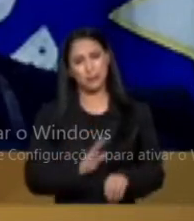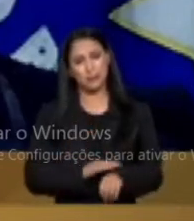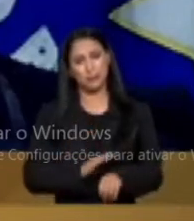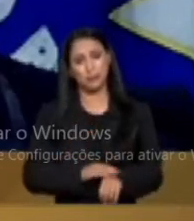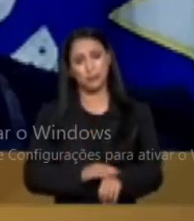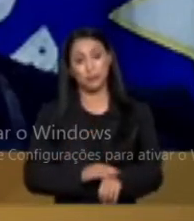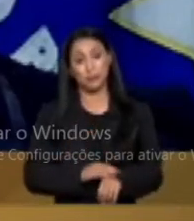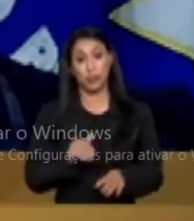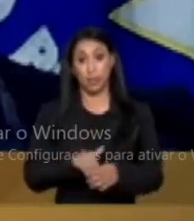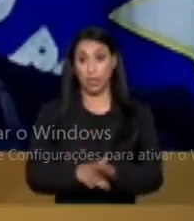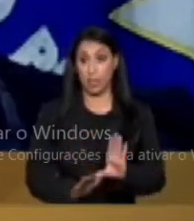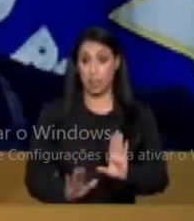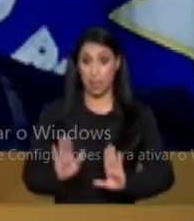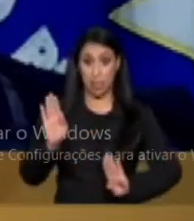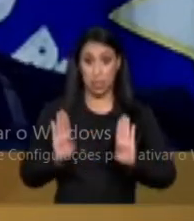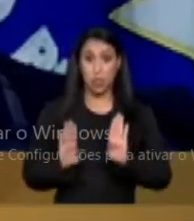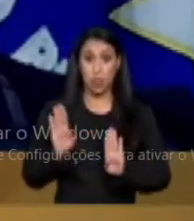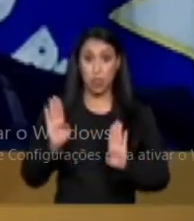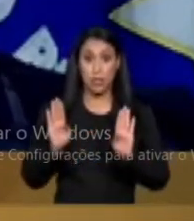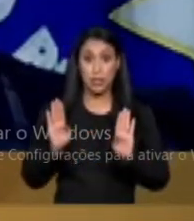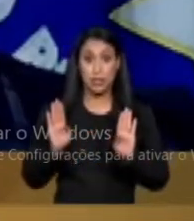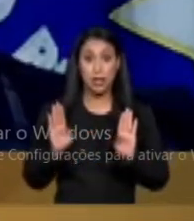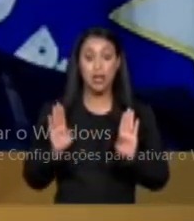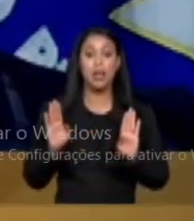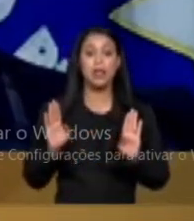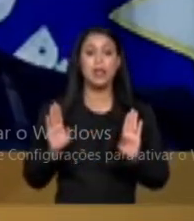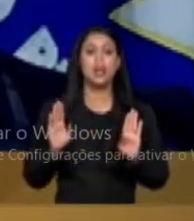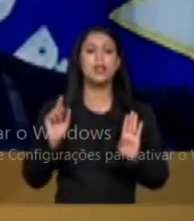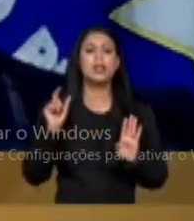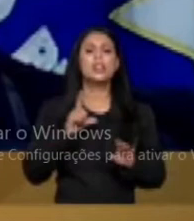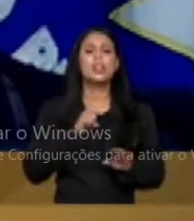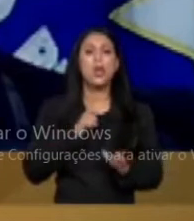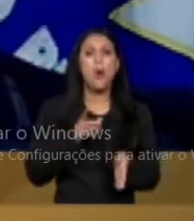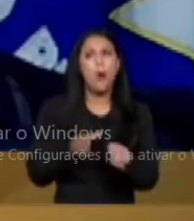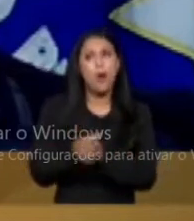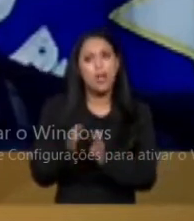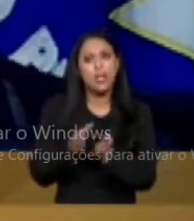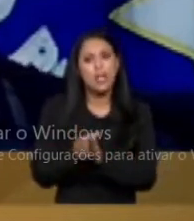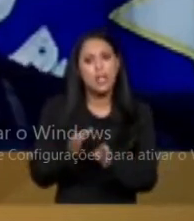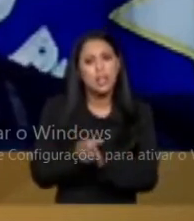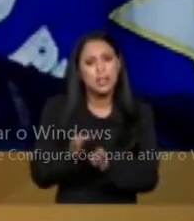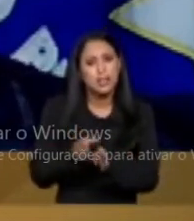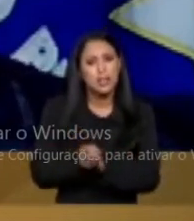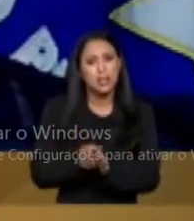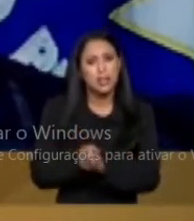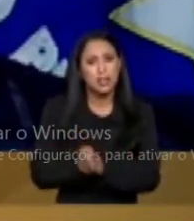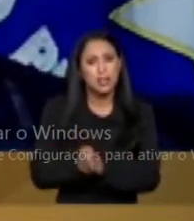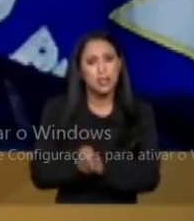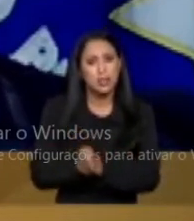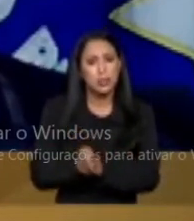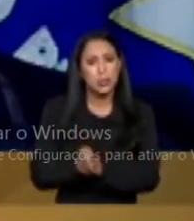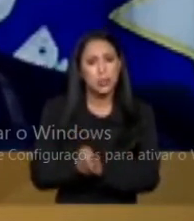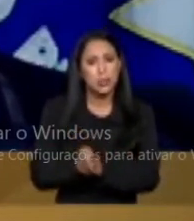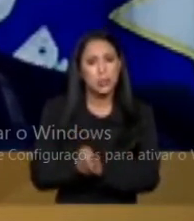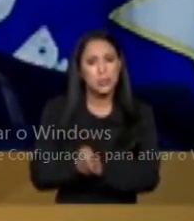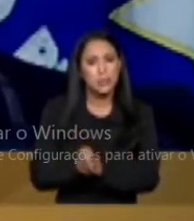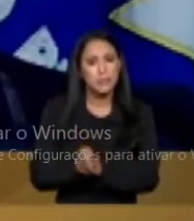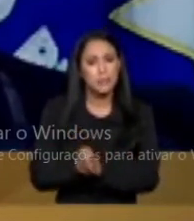que as eleições eram orientadas muito mais